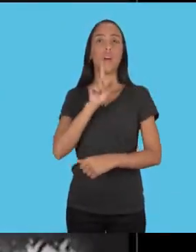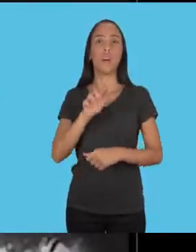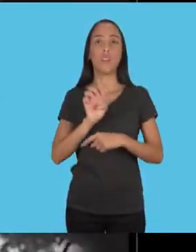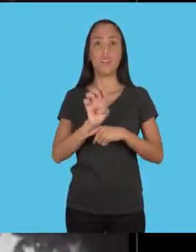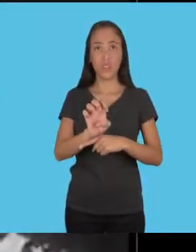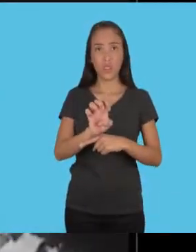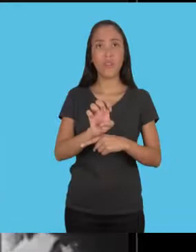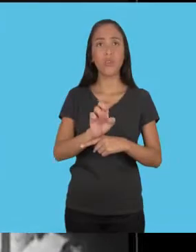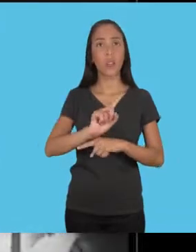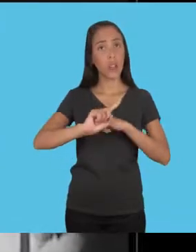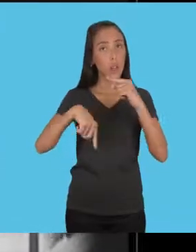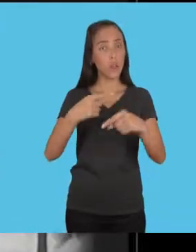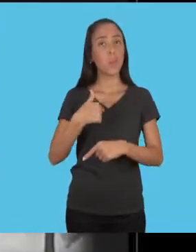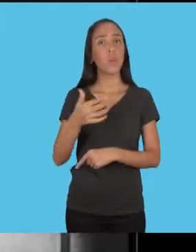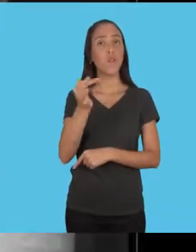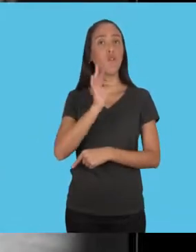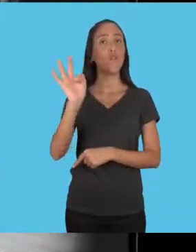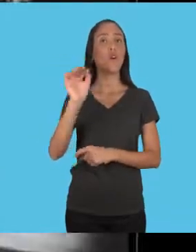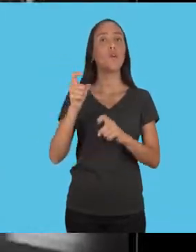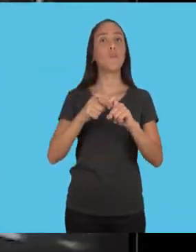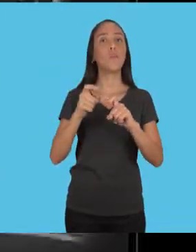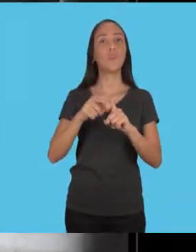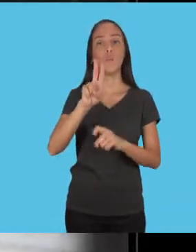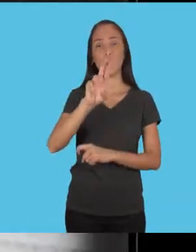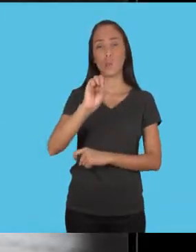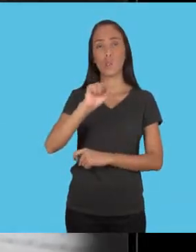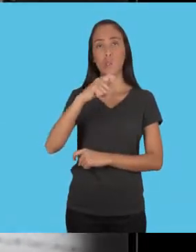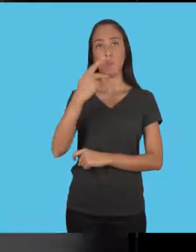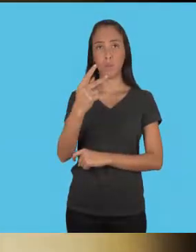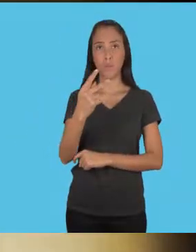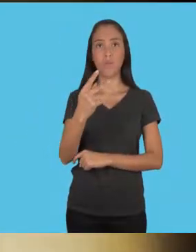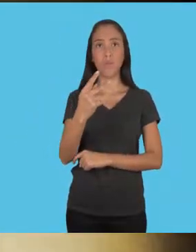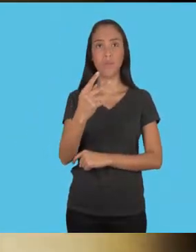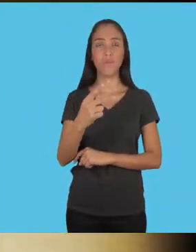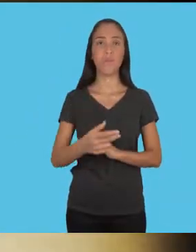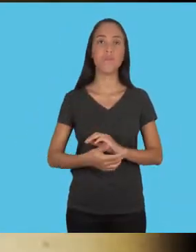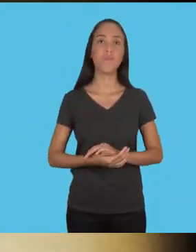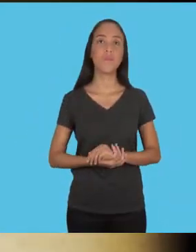estado e depois na Faculdade de Medicina da Universidade de São Paulo.